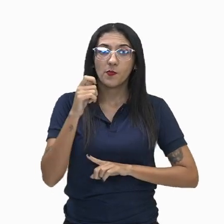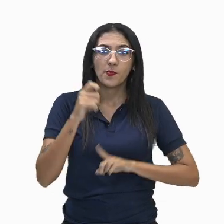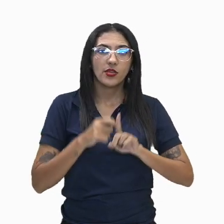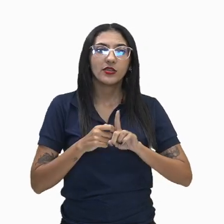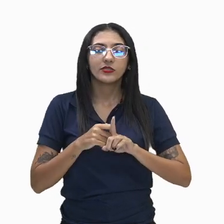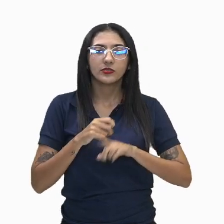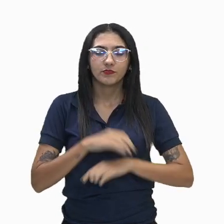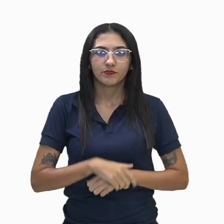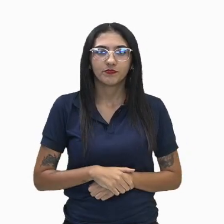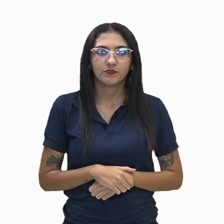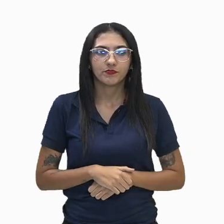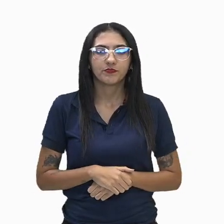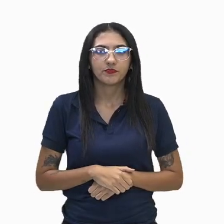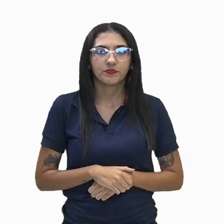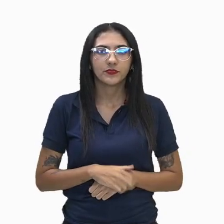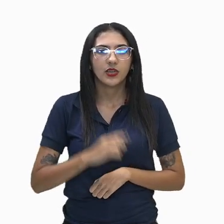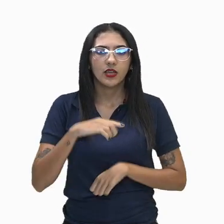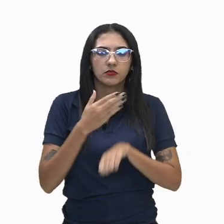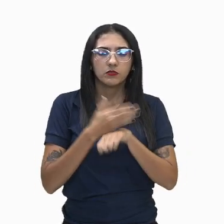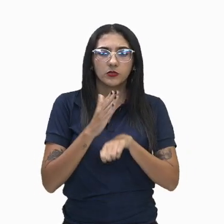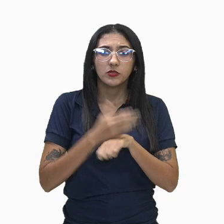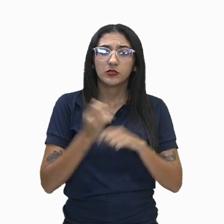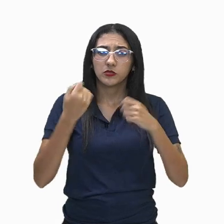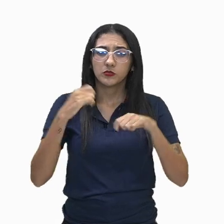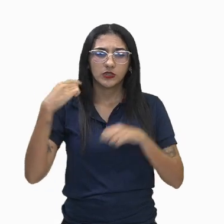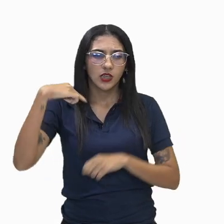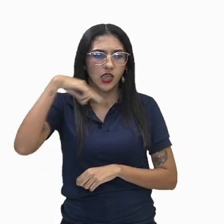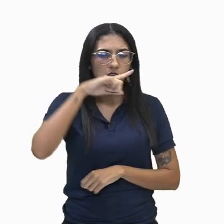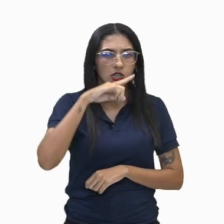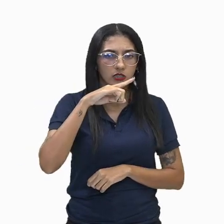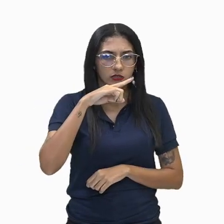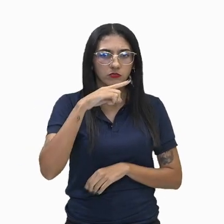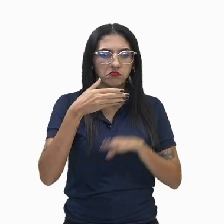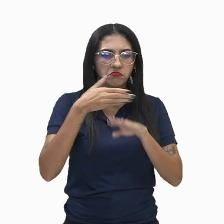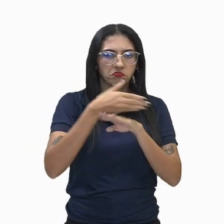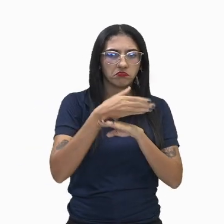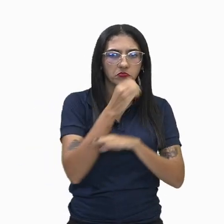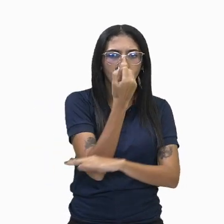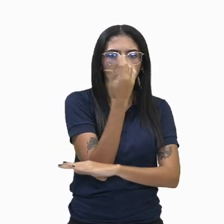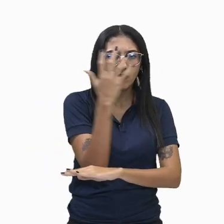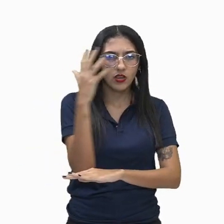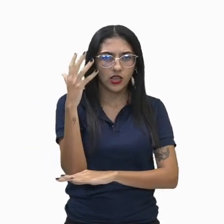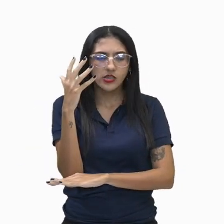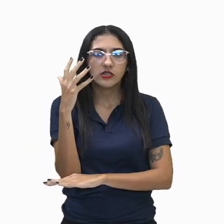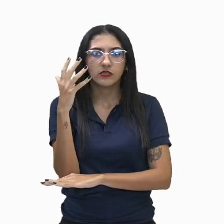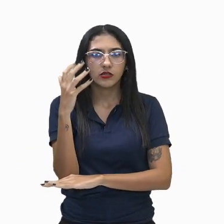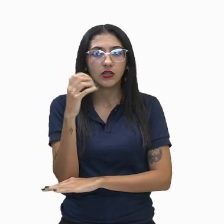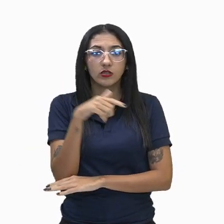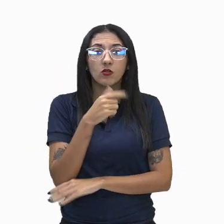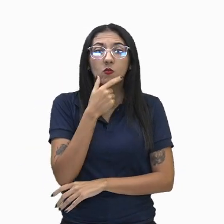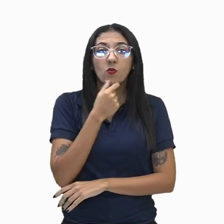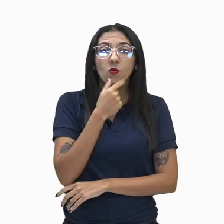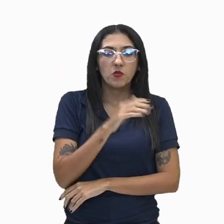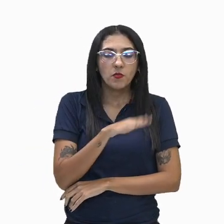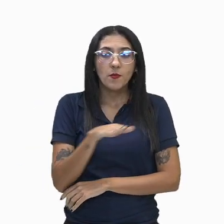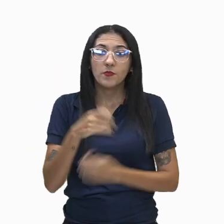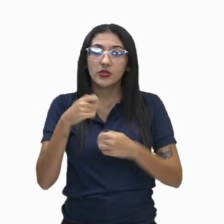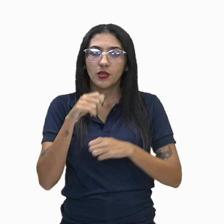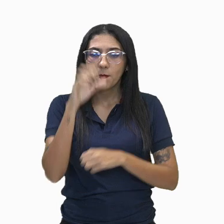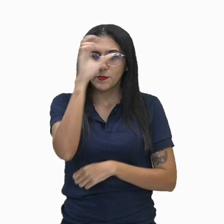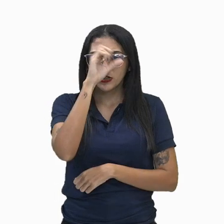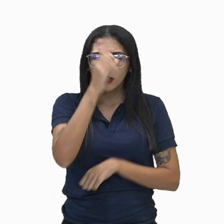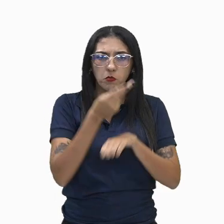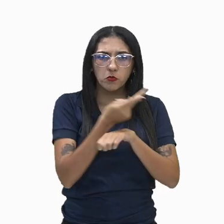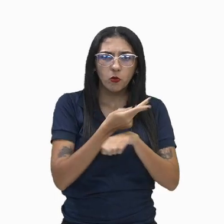A preparação inclui a ida para a floresta, onde, como parte do ritual, os meninos aprendem a caçar,